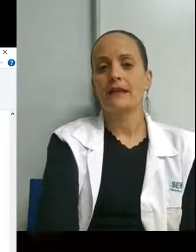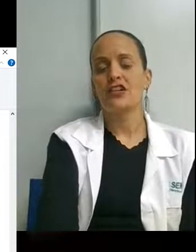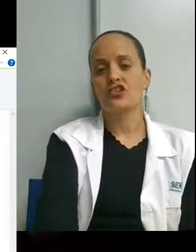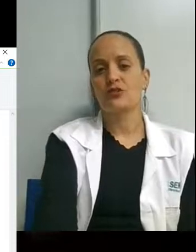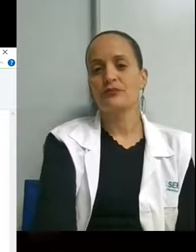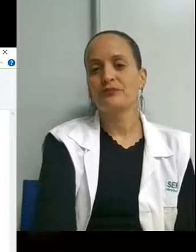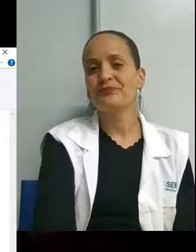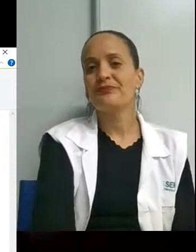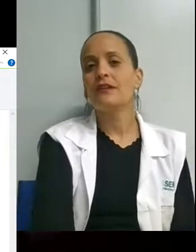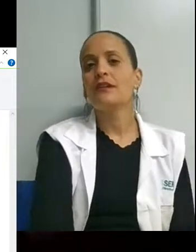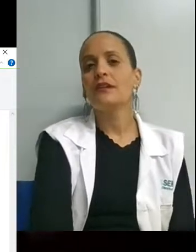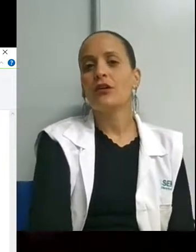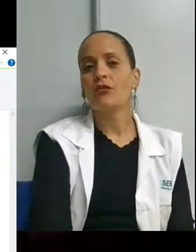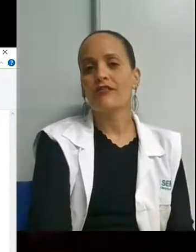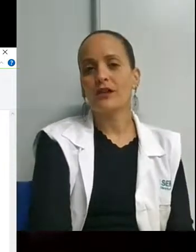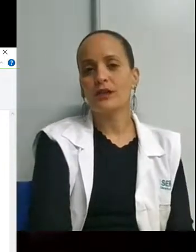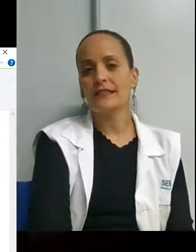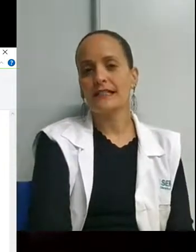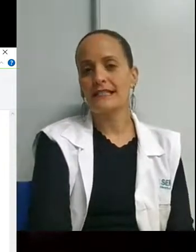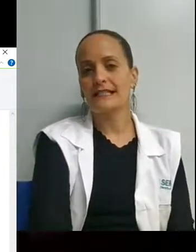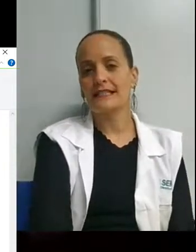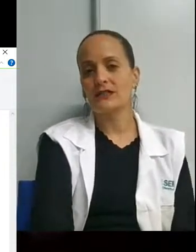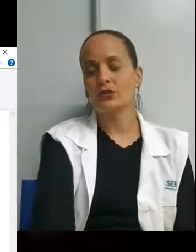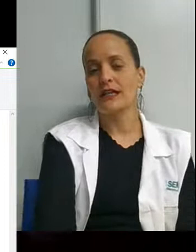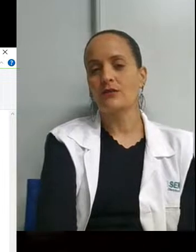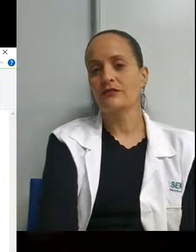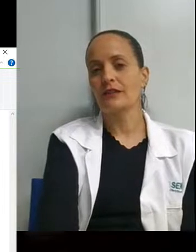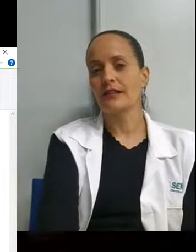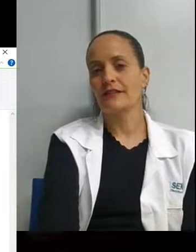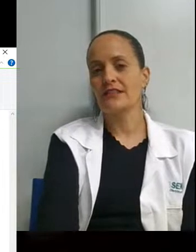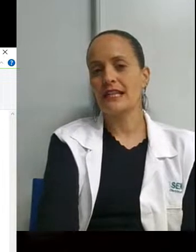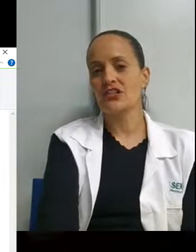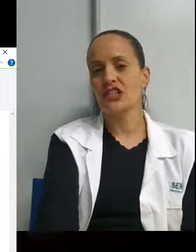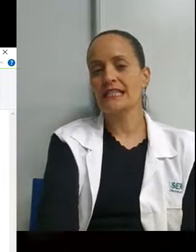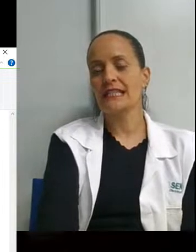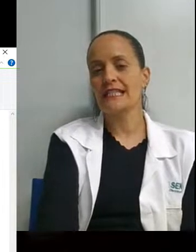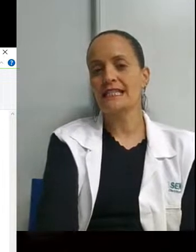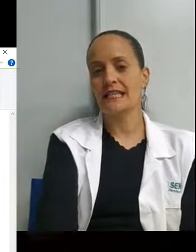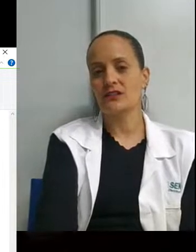vou calcular aqui com vocês. Oi? O valor aí da resistência total é